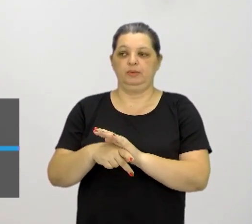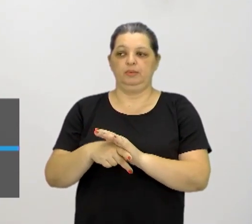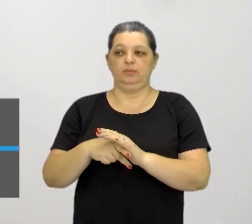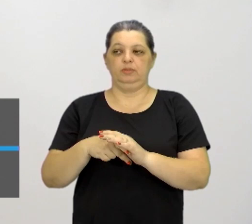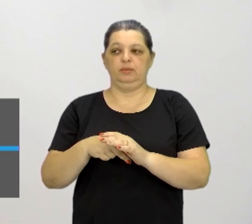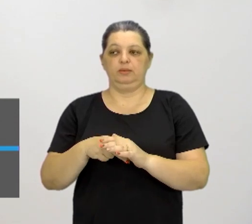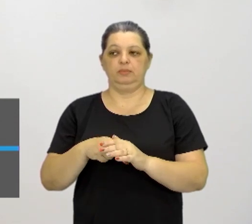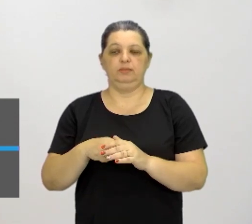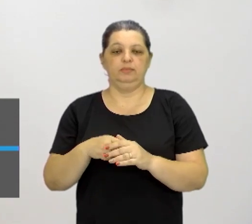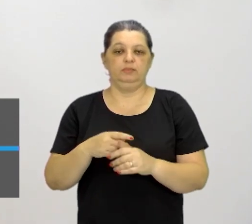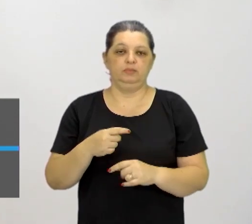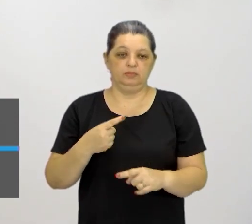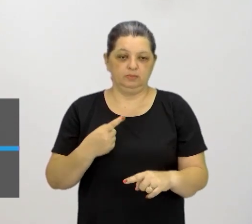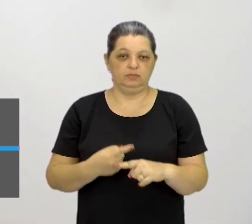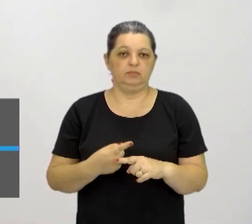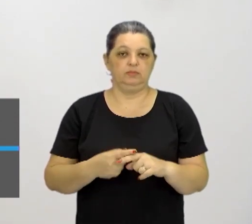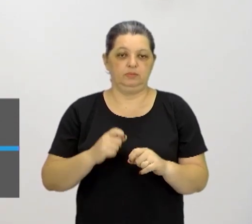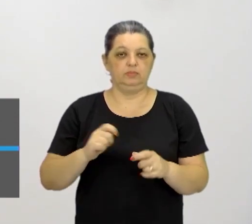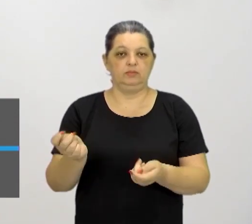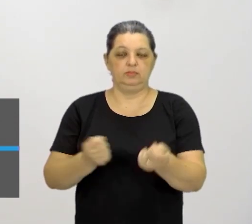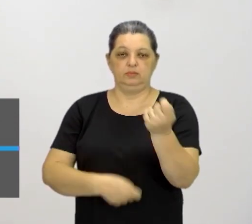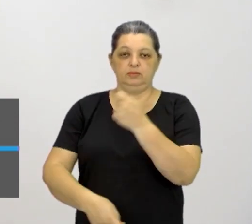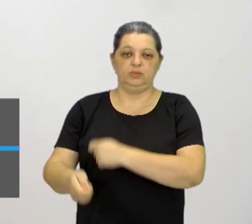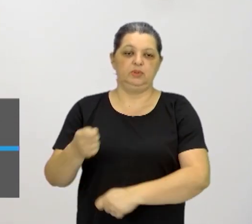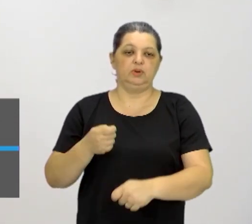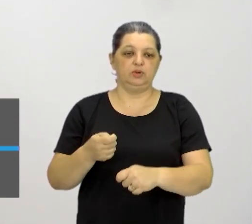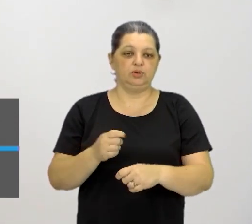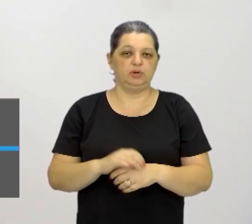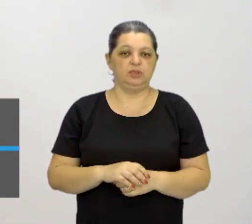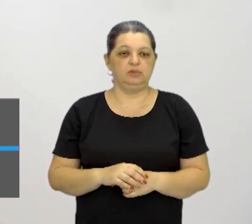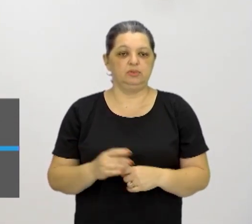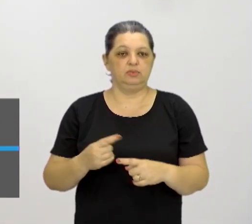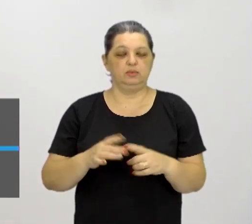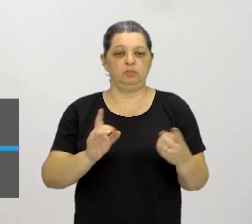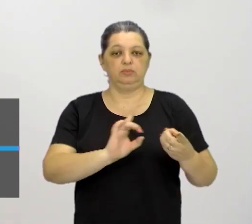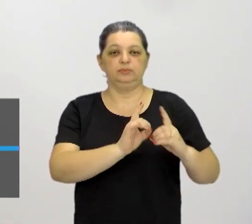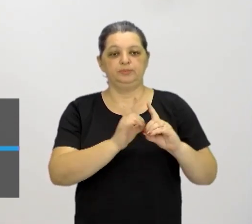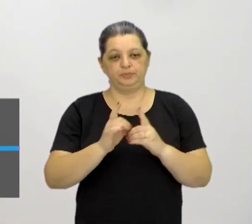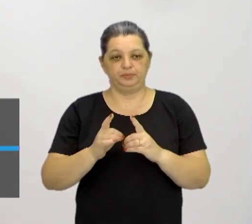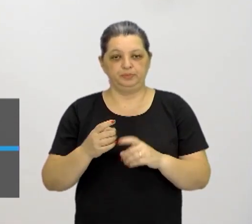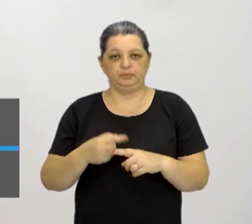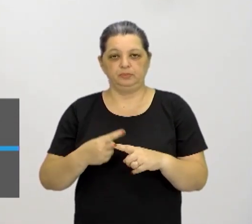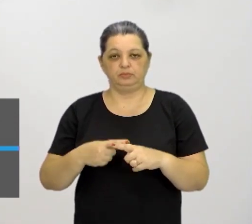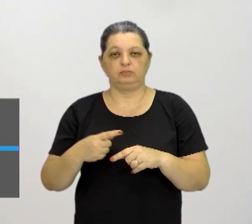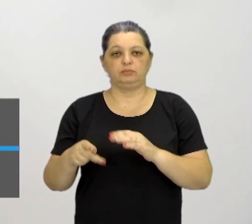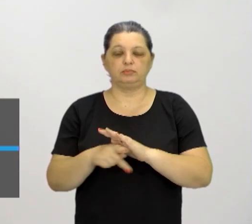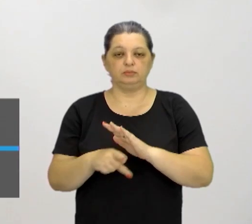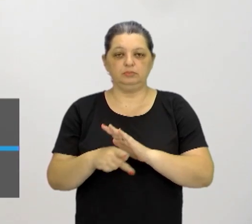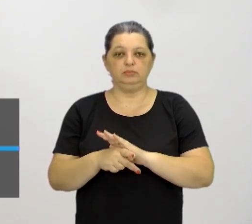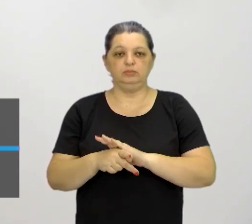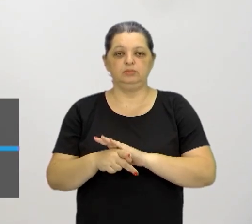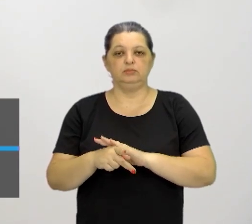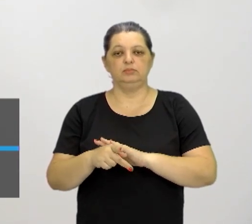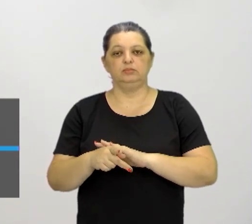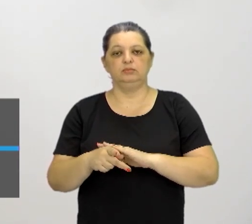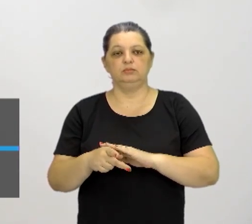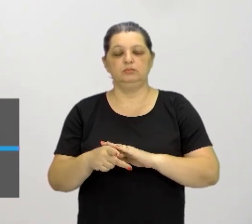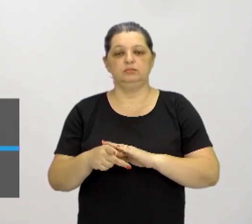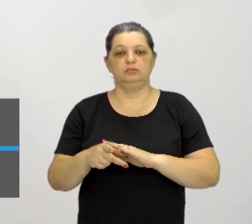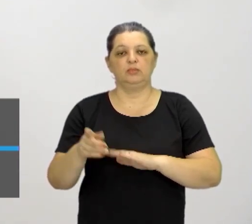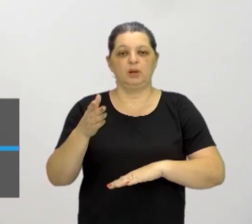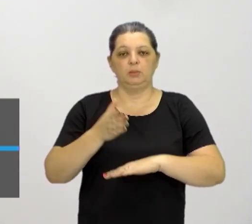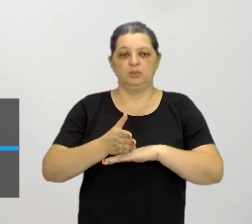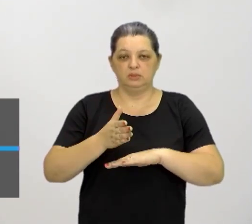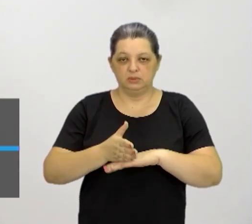favorece a economia, deixa a economia muito mais dinâmica. Nós temos uma modernização também da